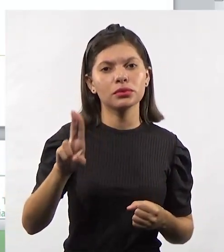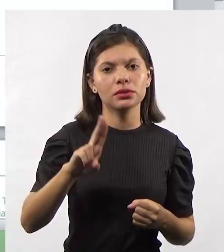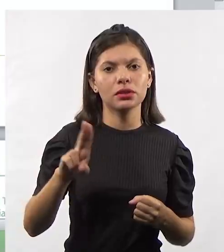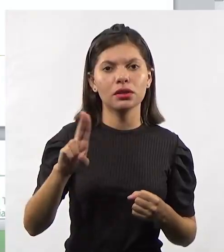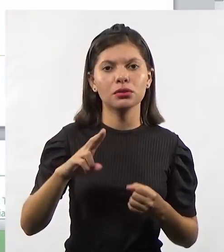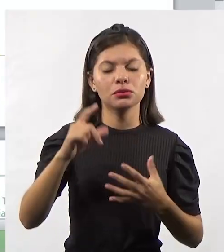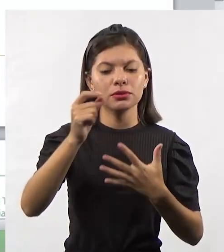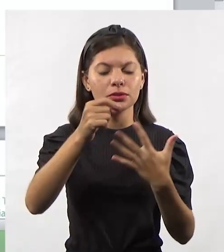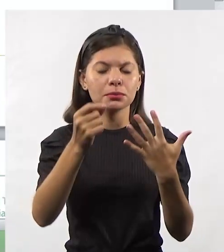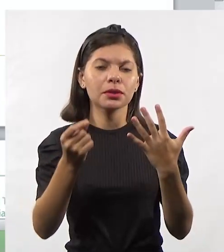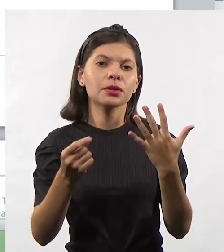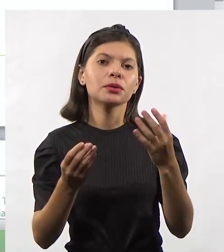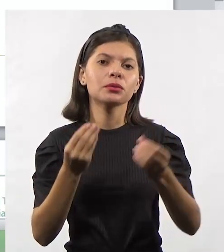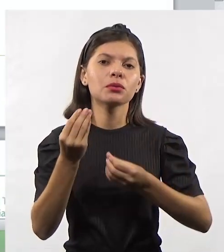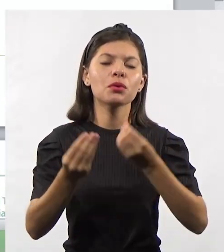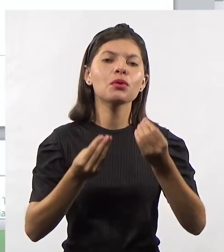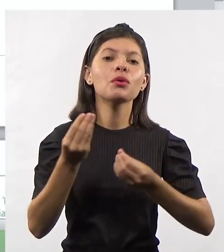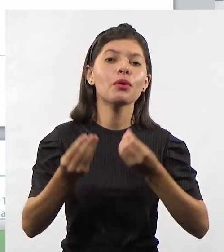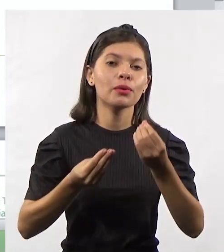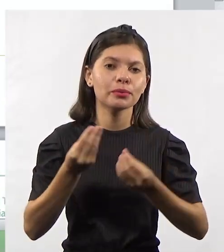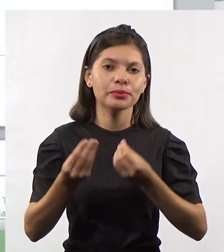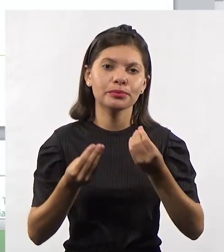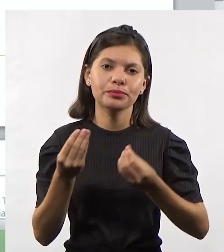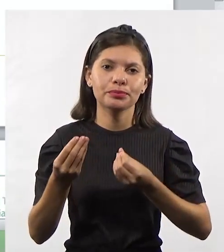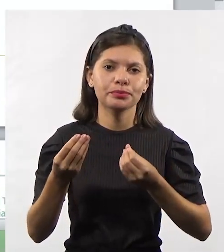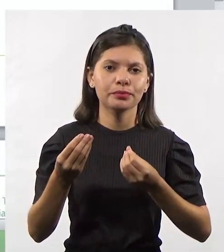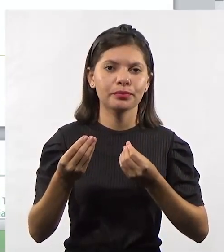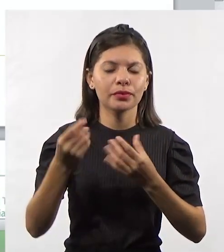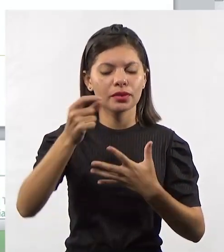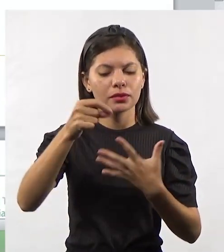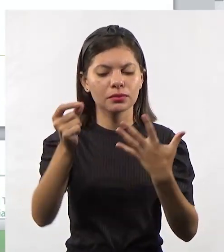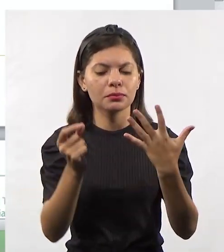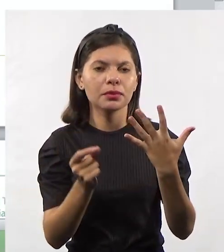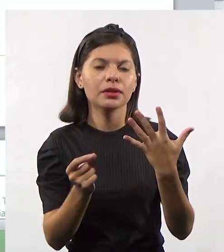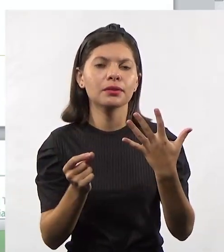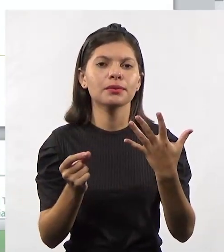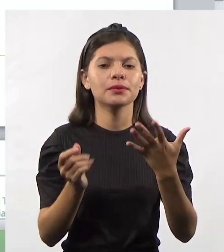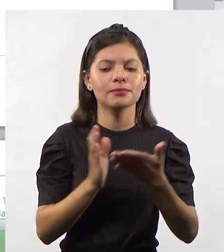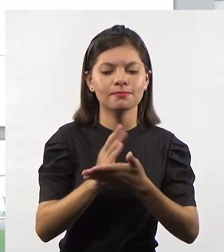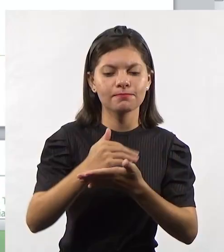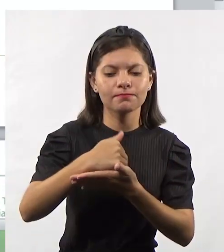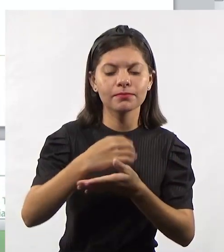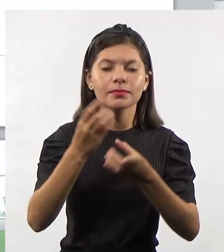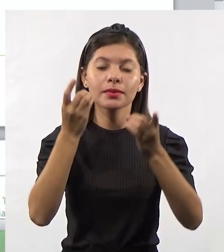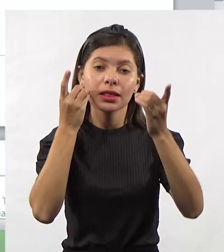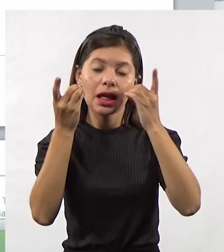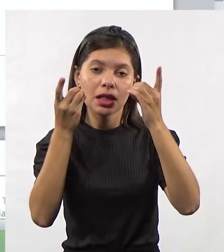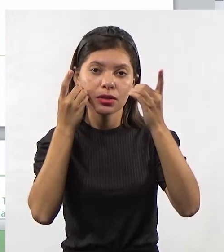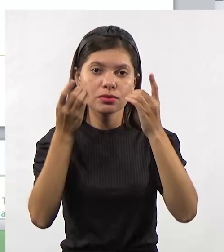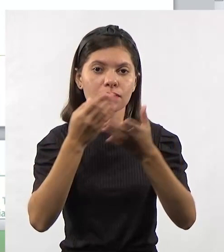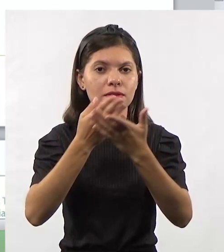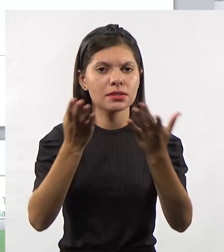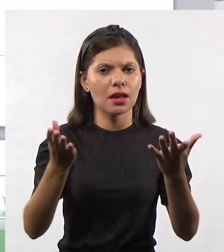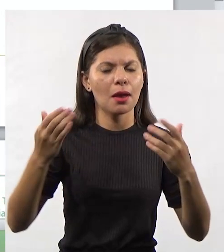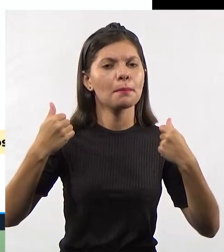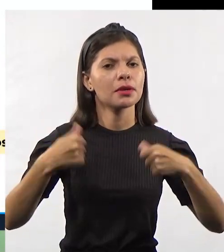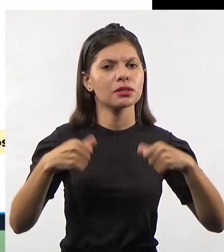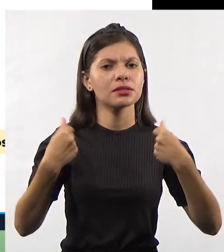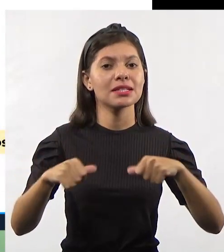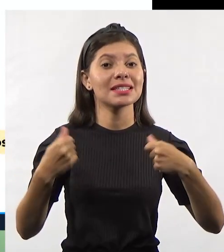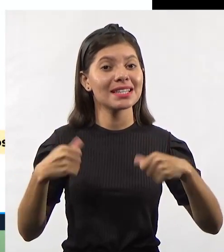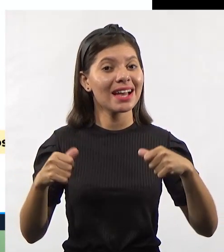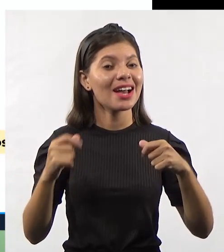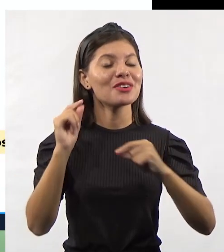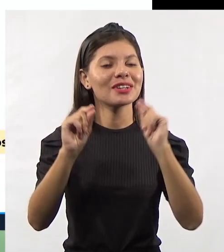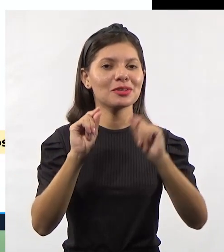como esses instrumento está sendo utilizado para coletar os dados Ok então para Isso evidentemente você vai ter que